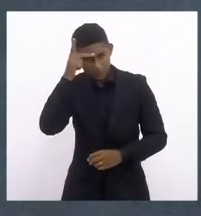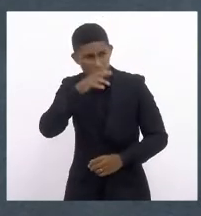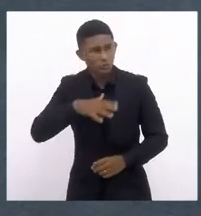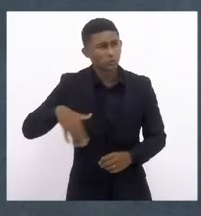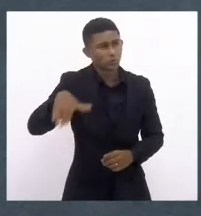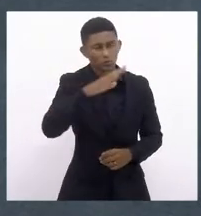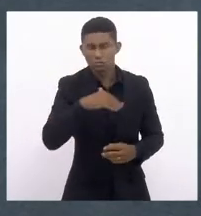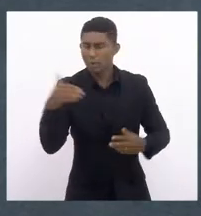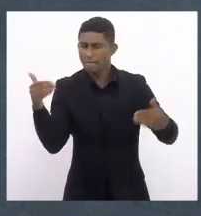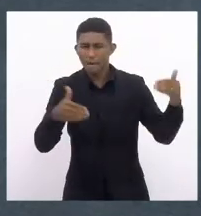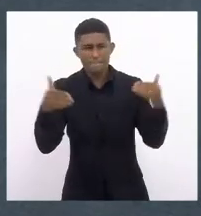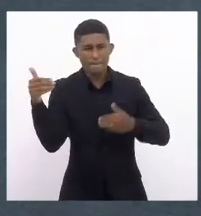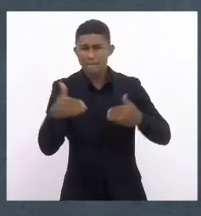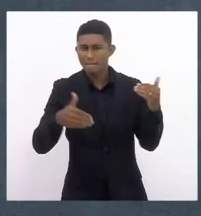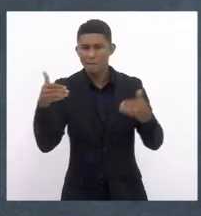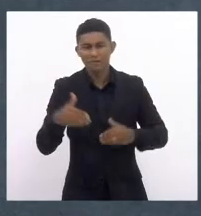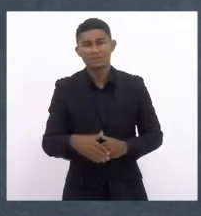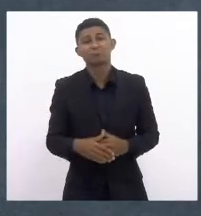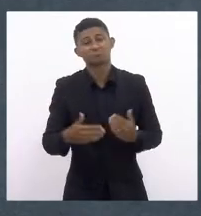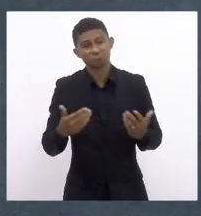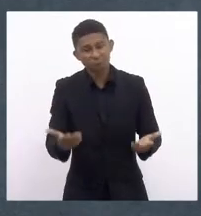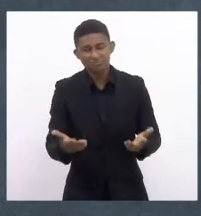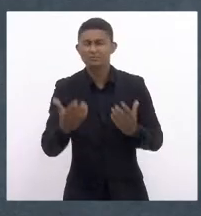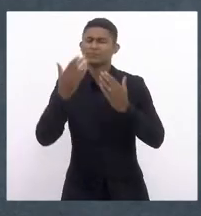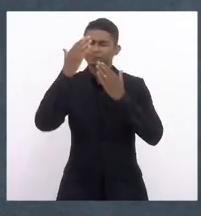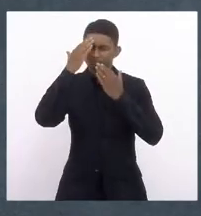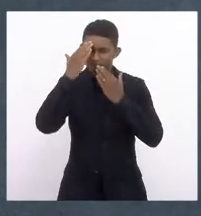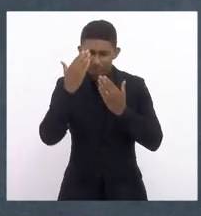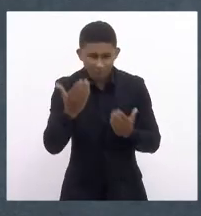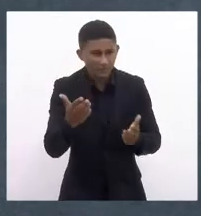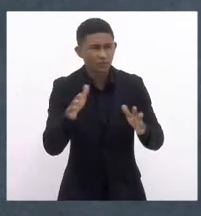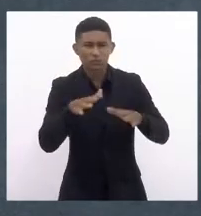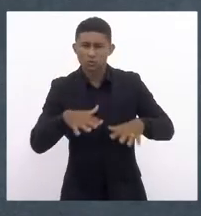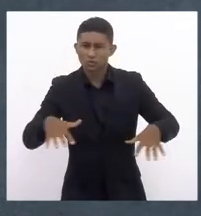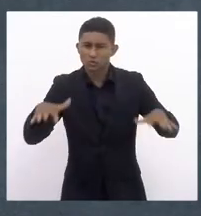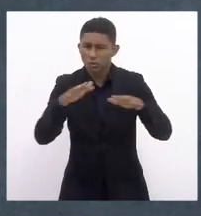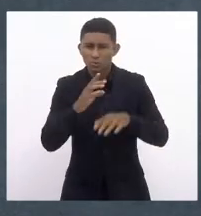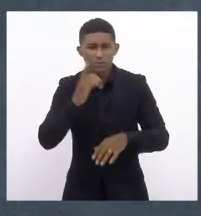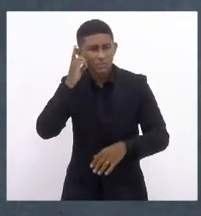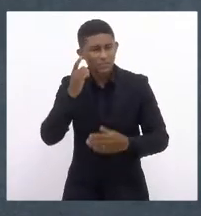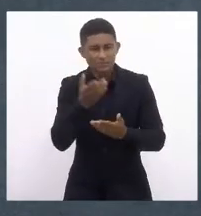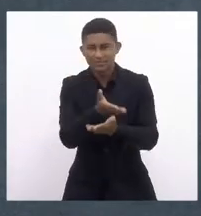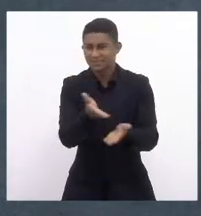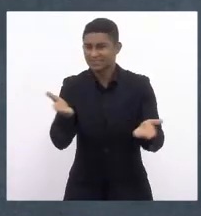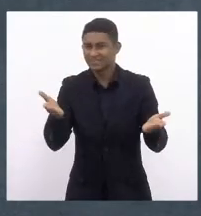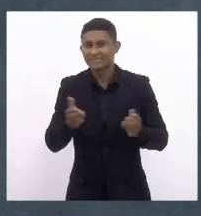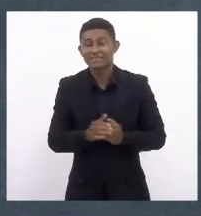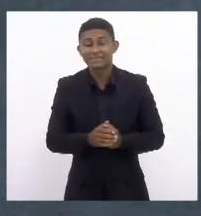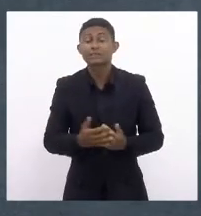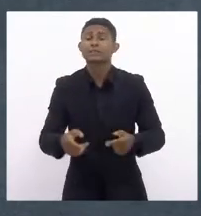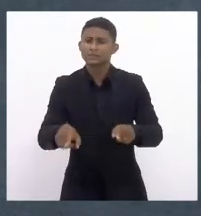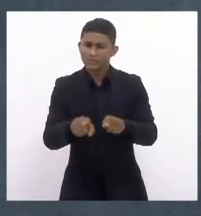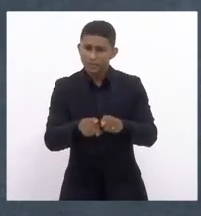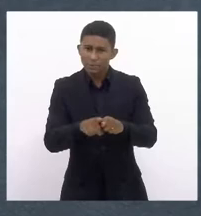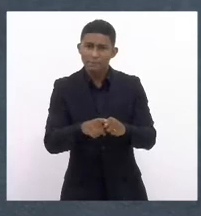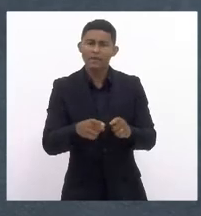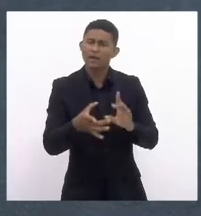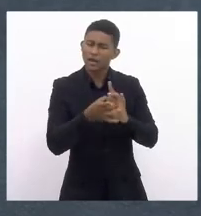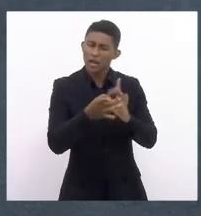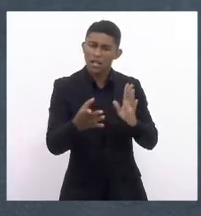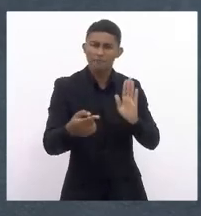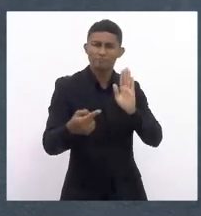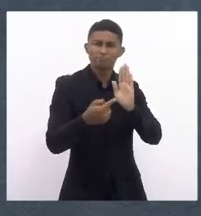Rio de Janeiro. Então, senhor presidente, agradeço demais a todos os deputados e deputadas e, claro, também ofereço a coautoria. Já